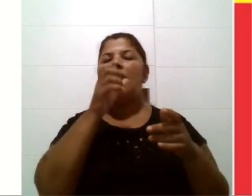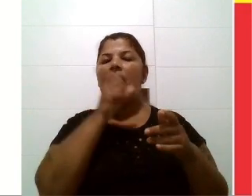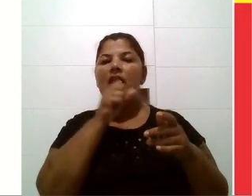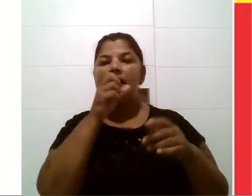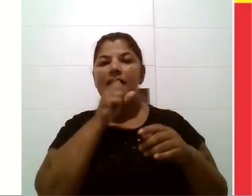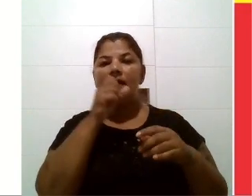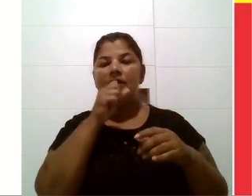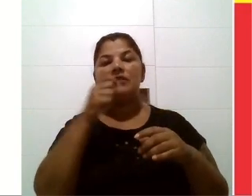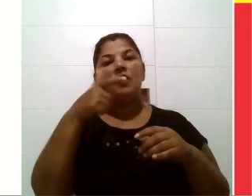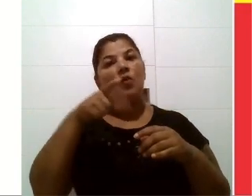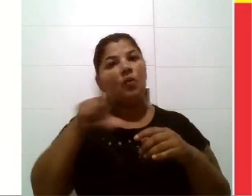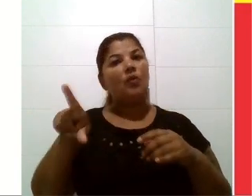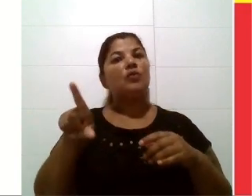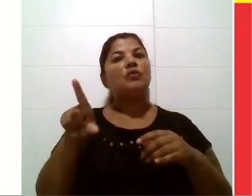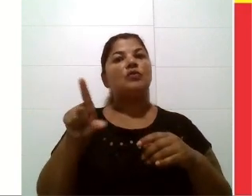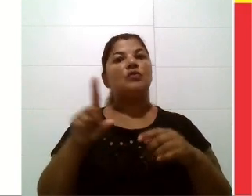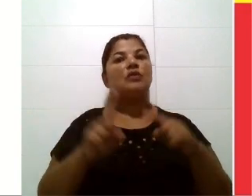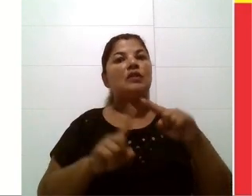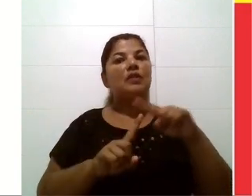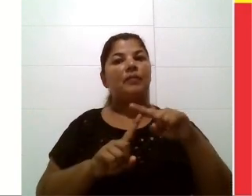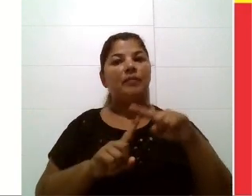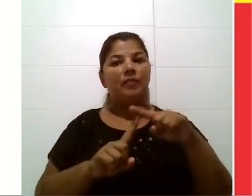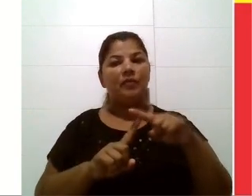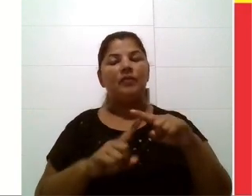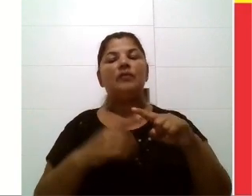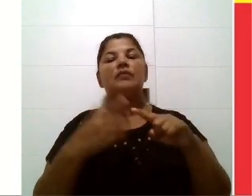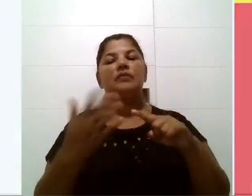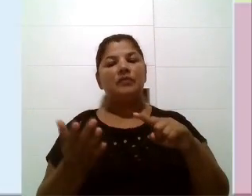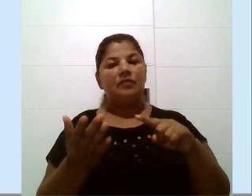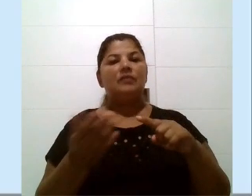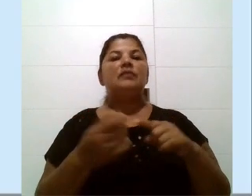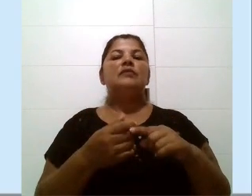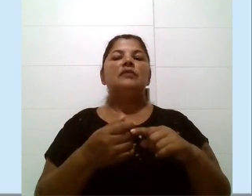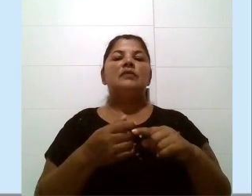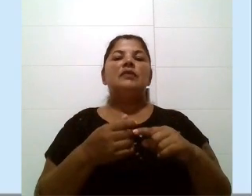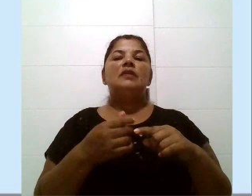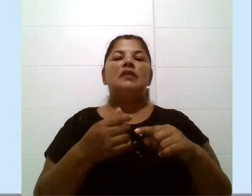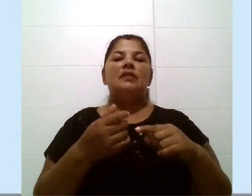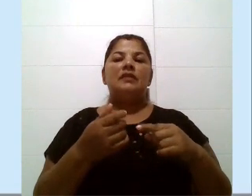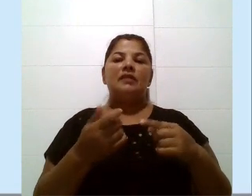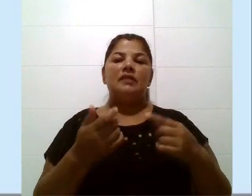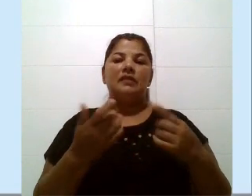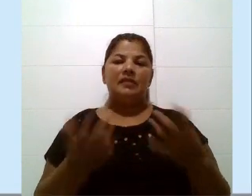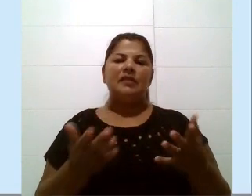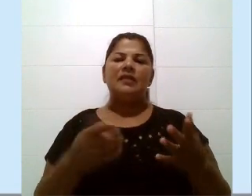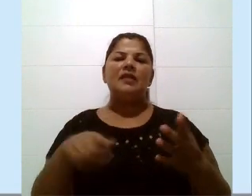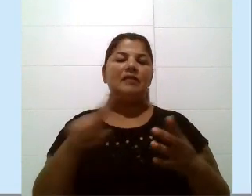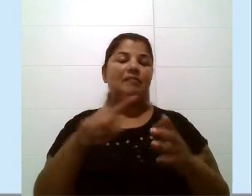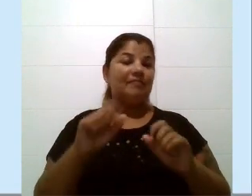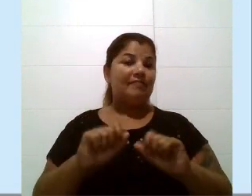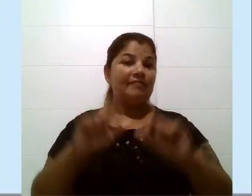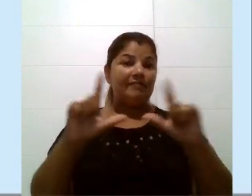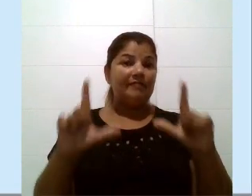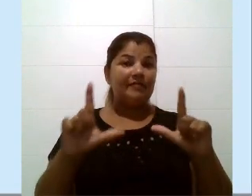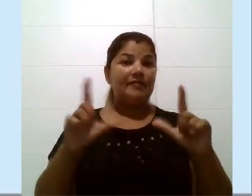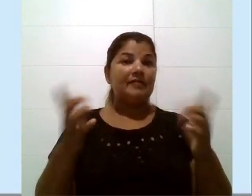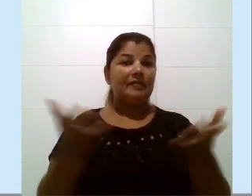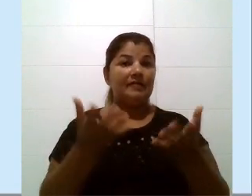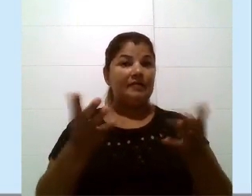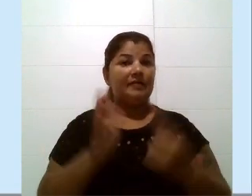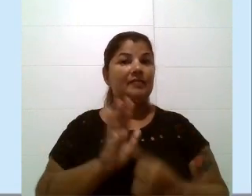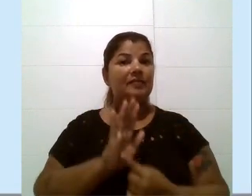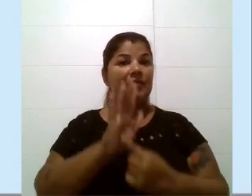você vai ter uma espécie diferente, o latossolo, por exemplo. Ok? Olha para mim, sexto ano. Essa imagem que eu acabei de passar para vocês, se você tiver